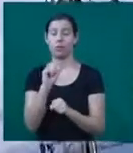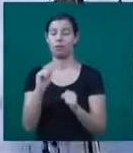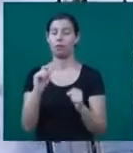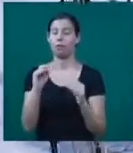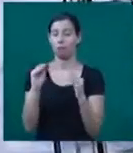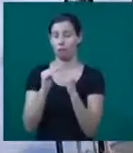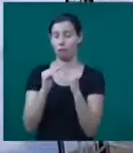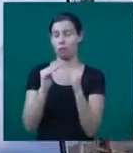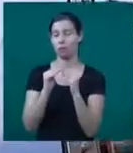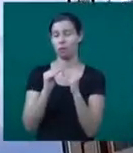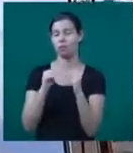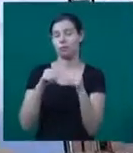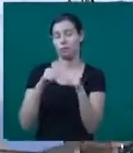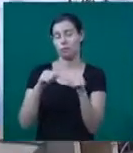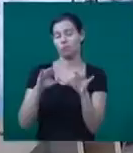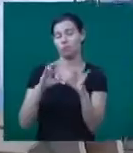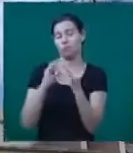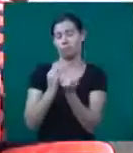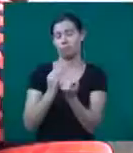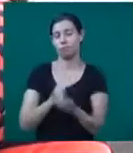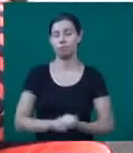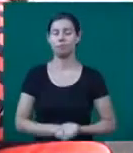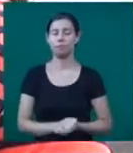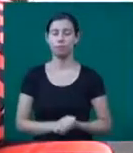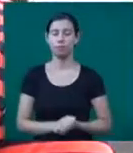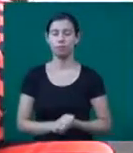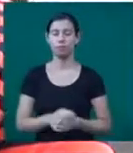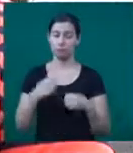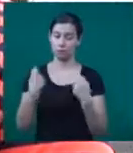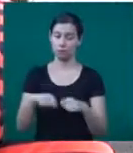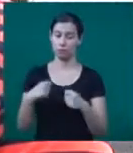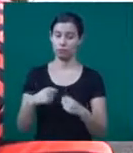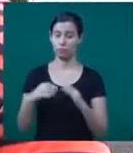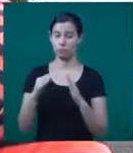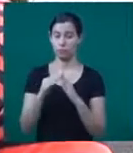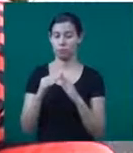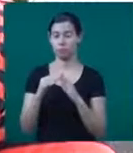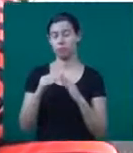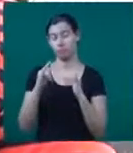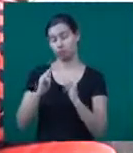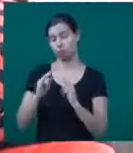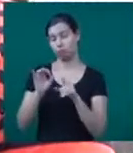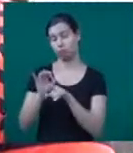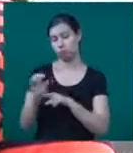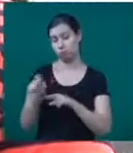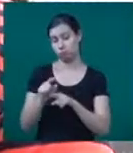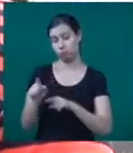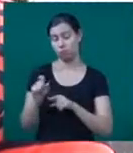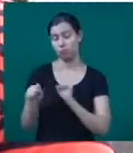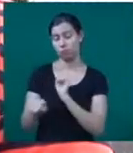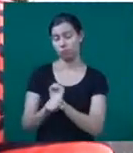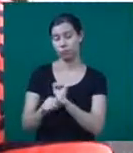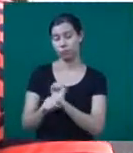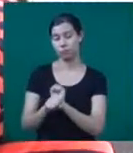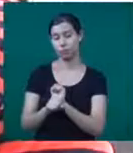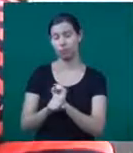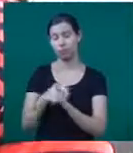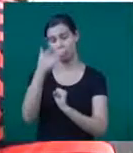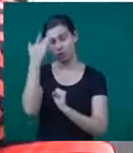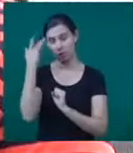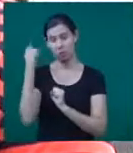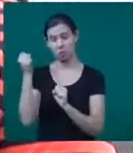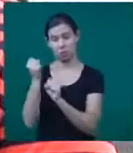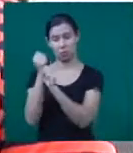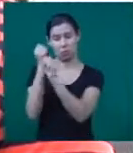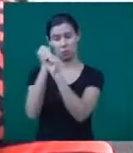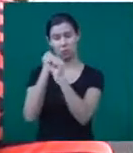alugar outro apartamento, abandonei meu imóvel, né? Para quê? Para poder esperar uma solução do proprietário da antena em